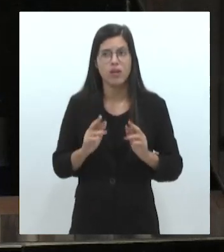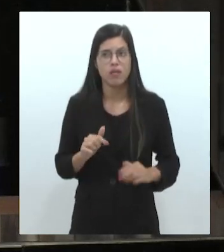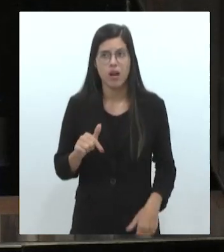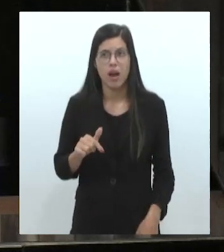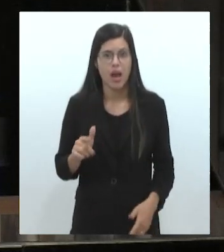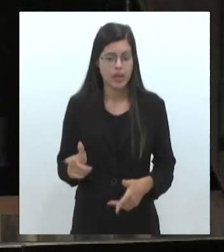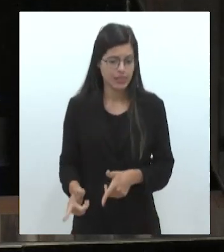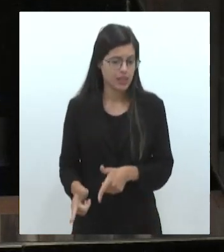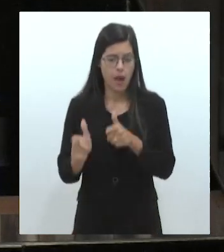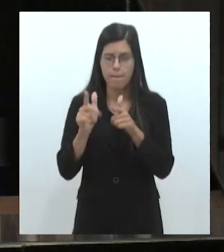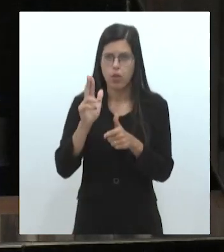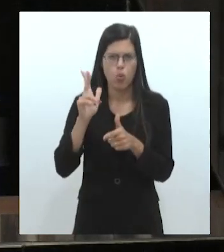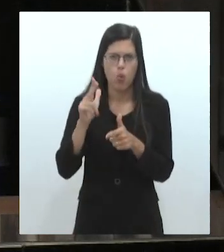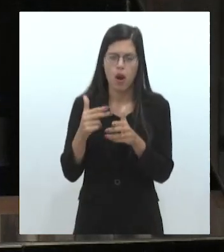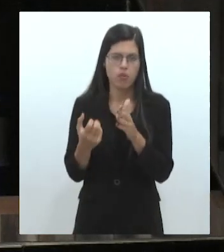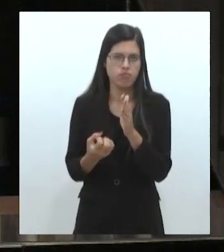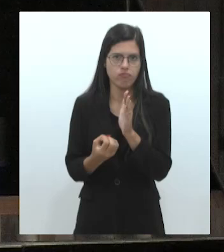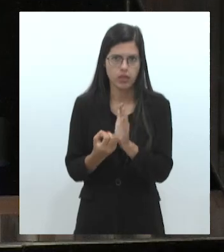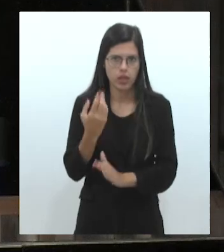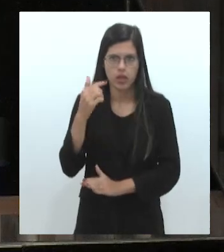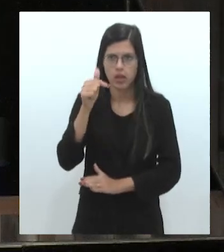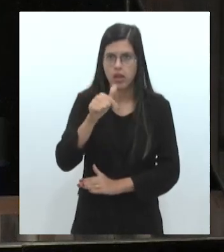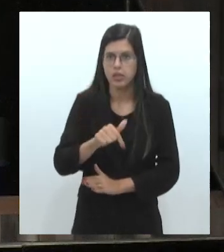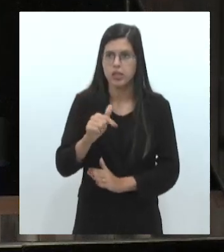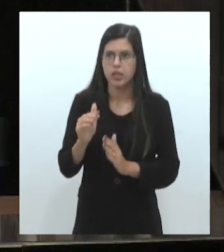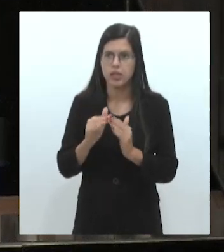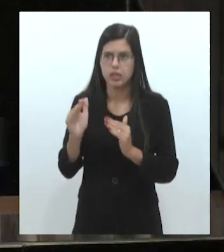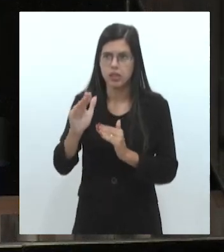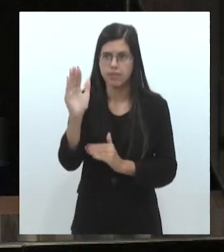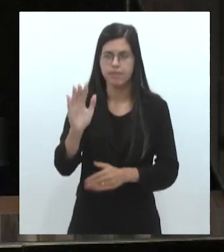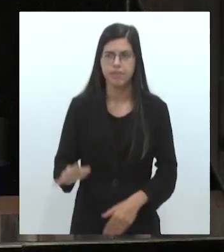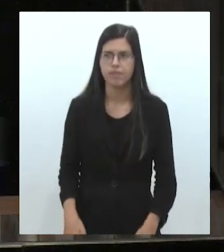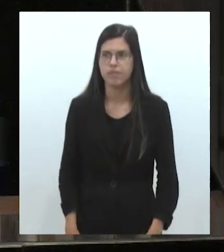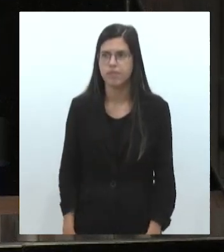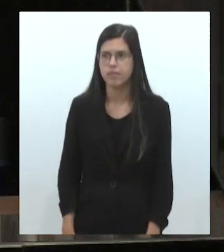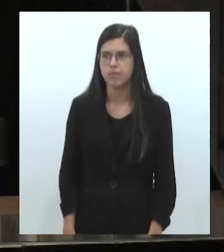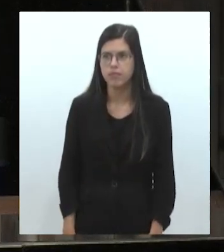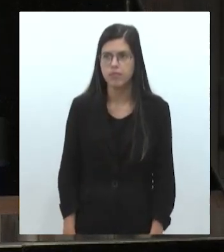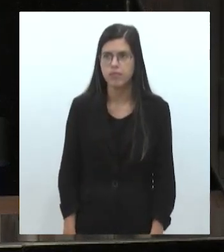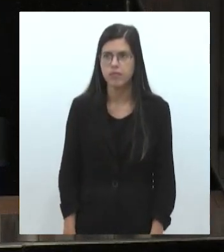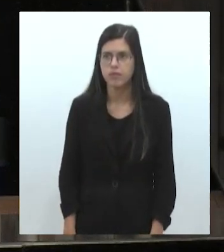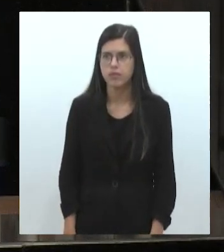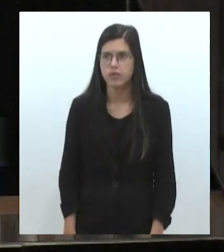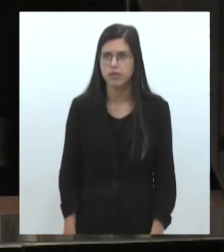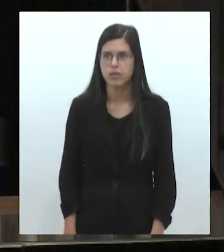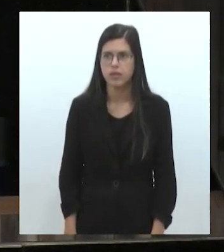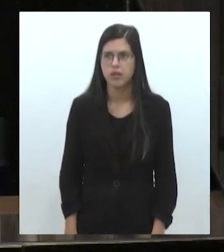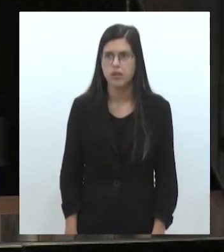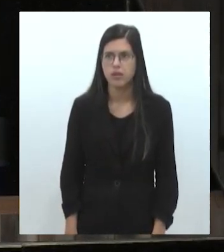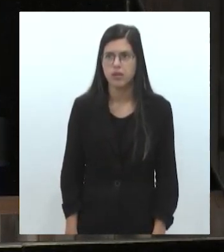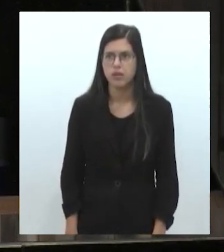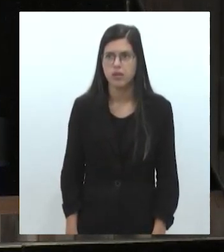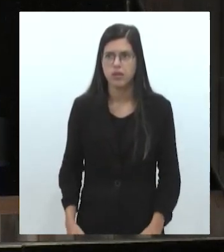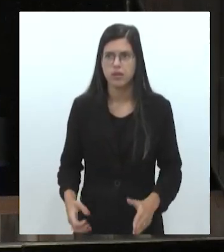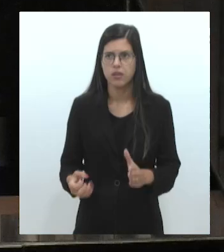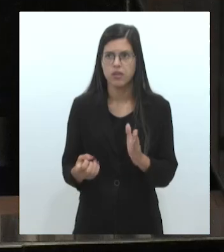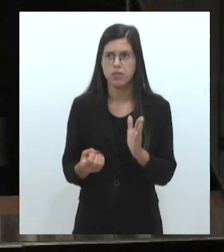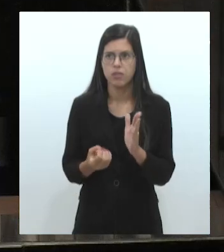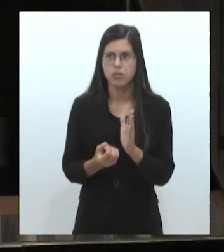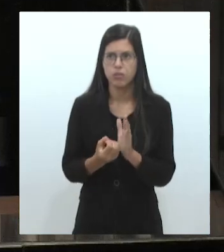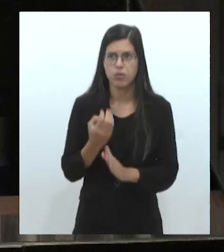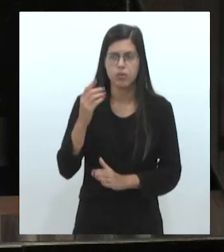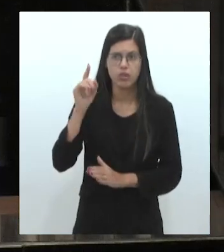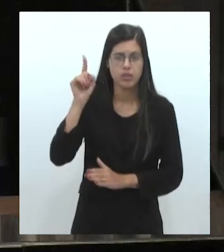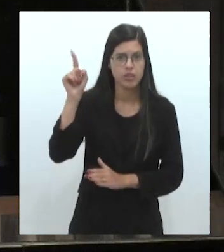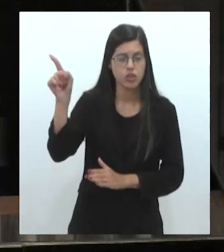armas não são produzidas nesses territórios. Aliás, as armas nesses territórios em guerras são produzidas lá, enquanto aqui nas favelas